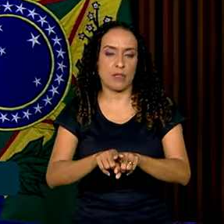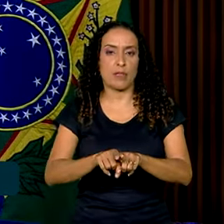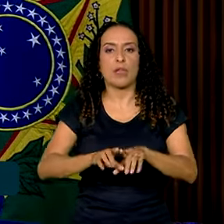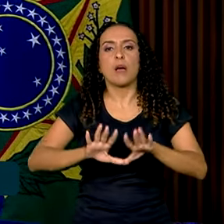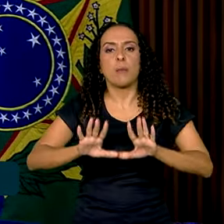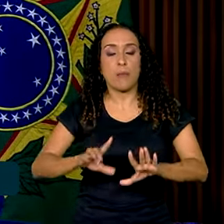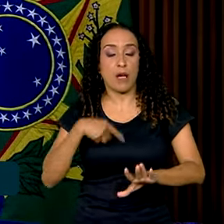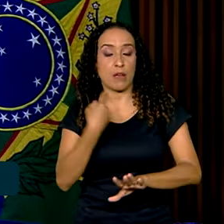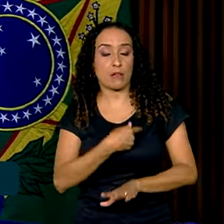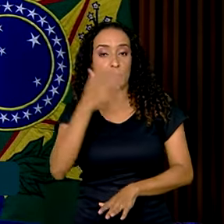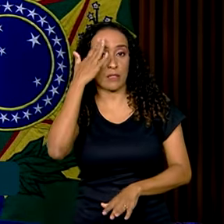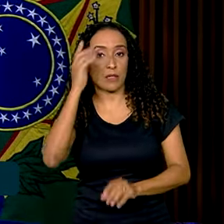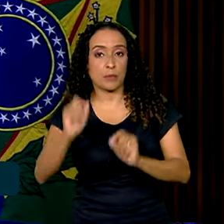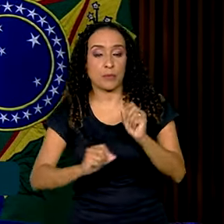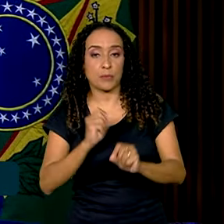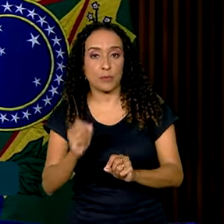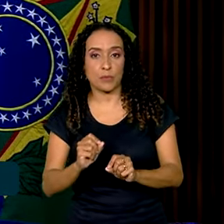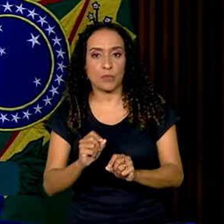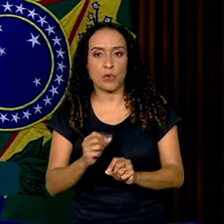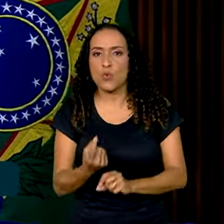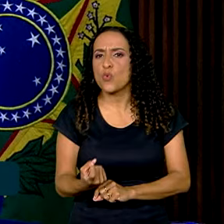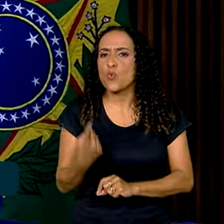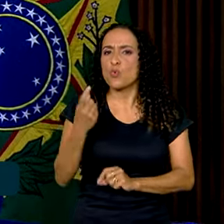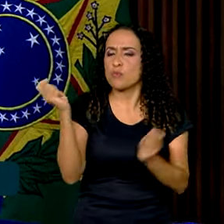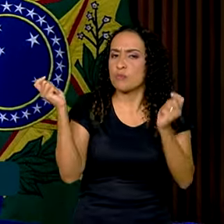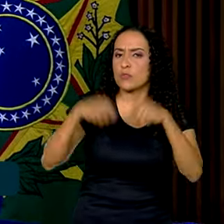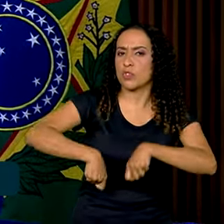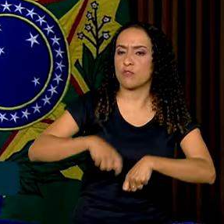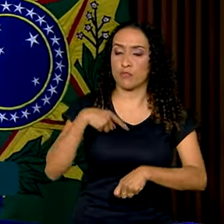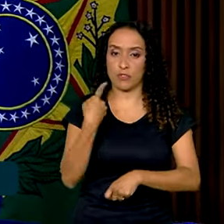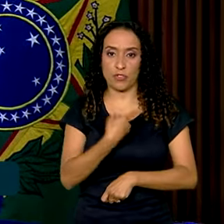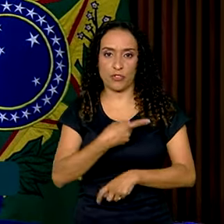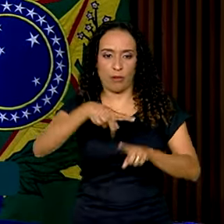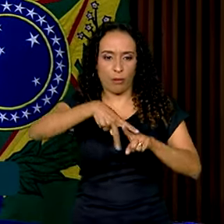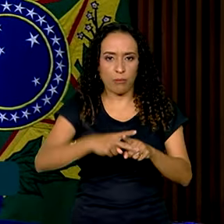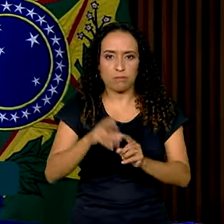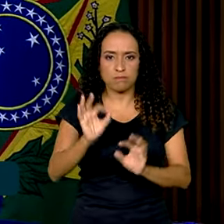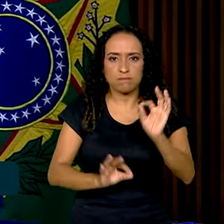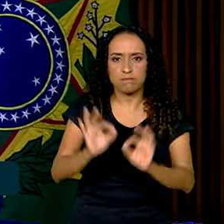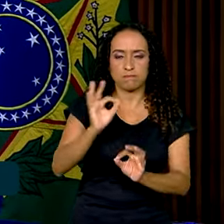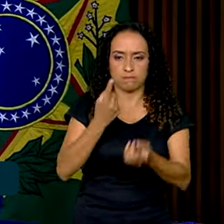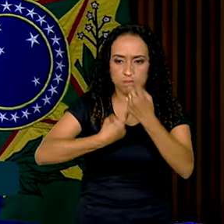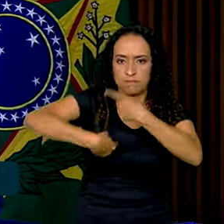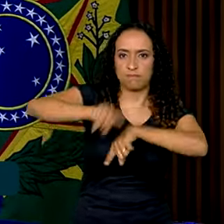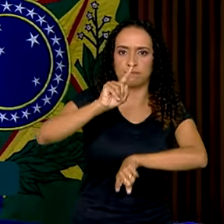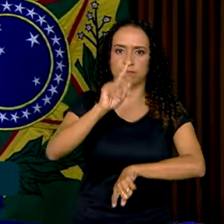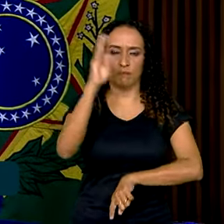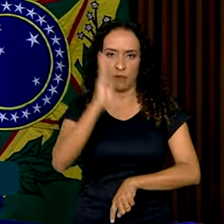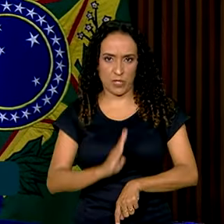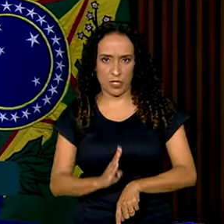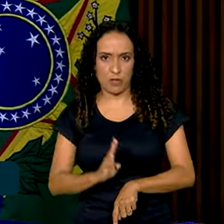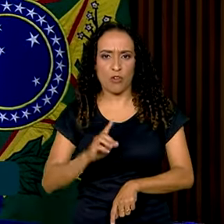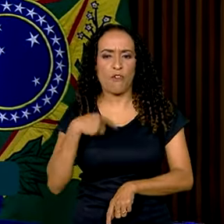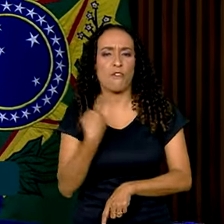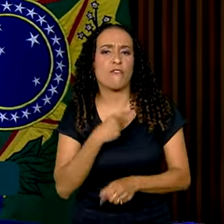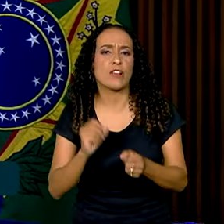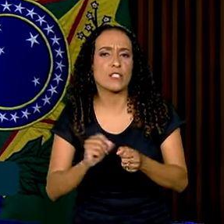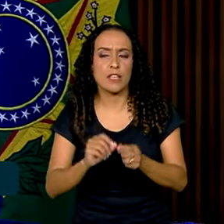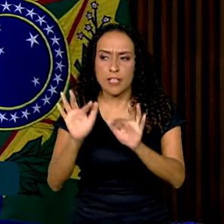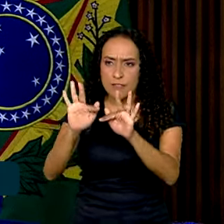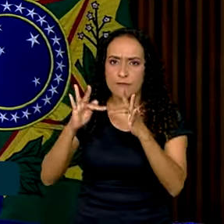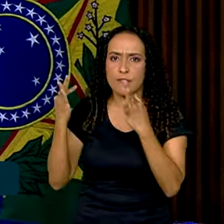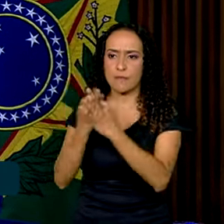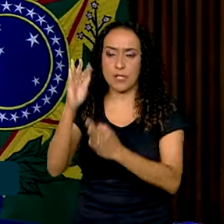que a gente saiba que a única possibilidade da gente reconstruir esse país e da gente fazer com que as